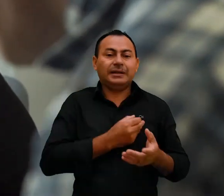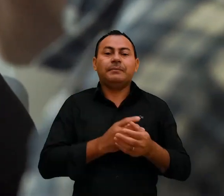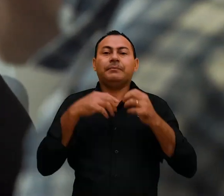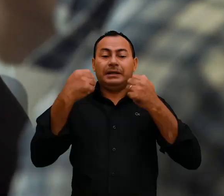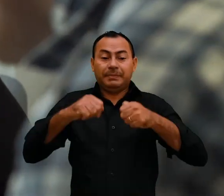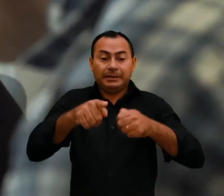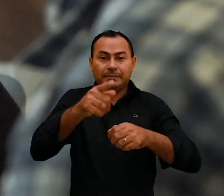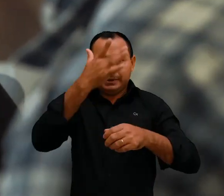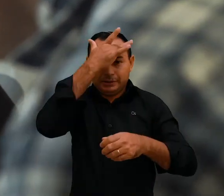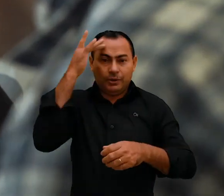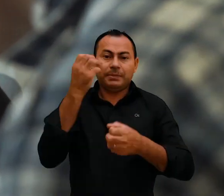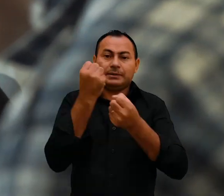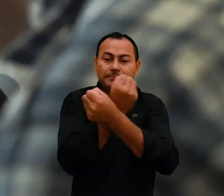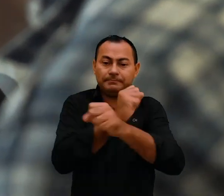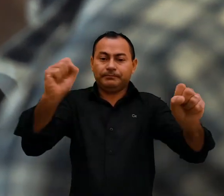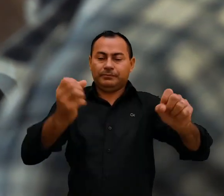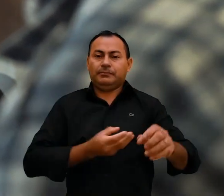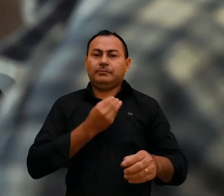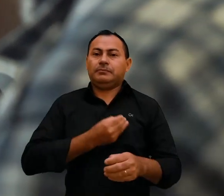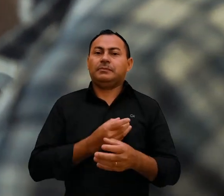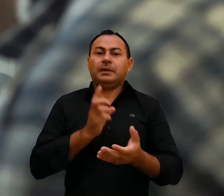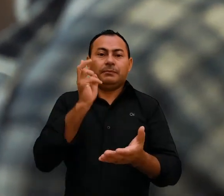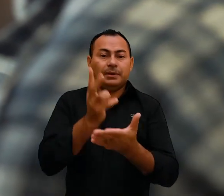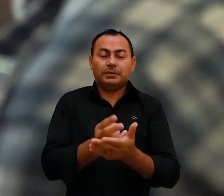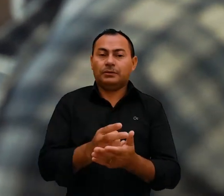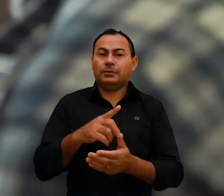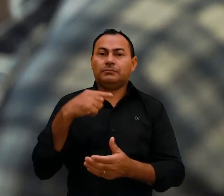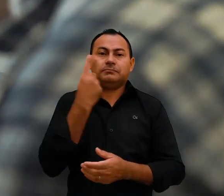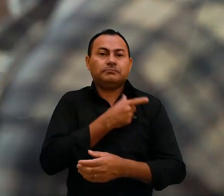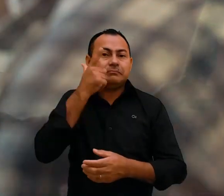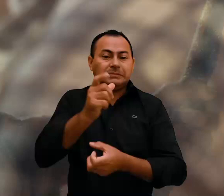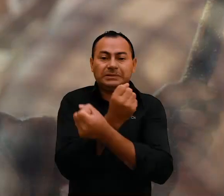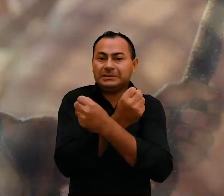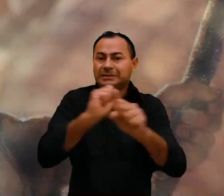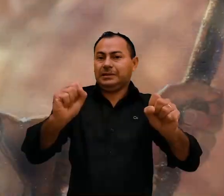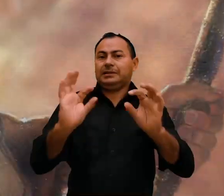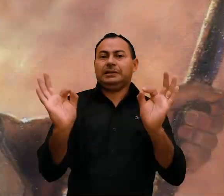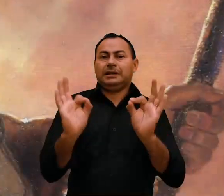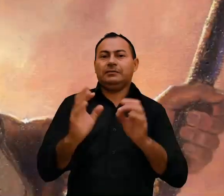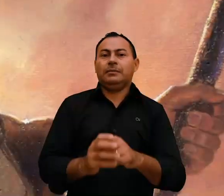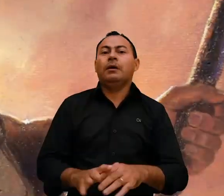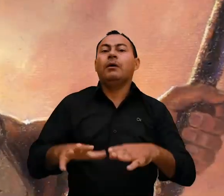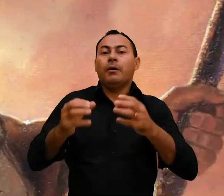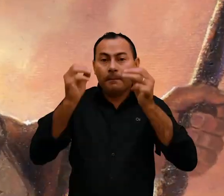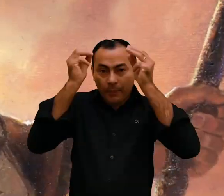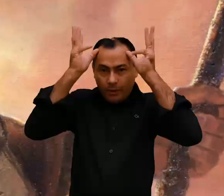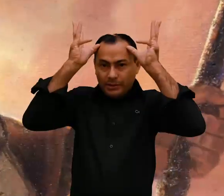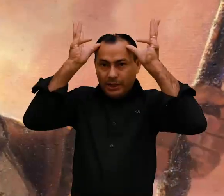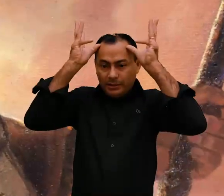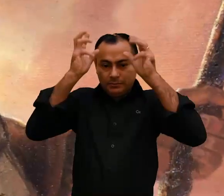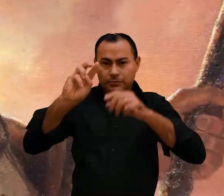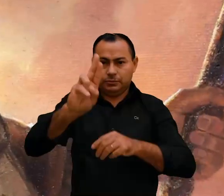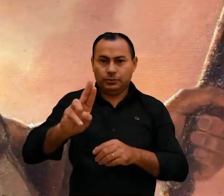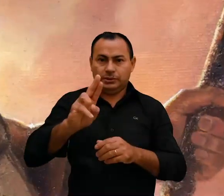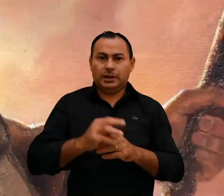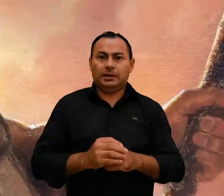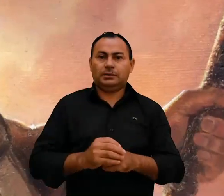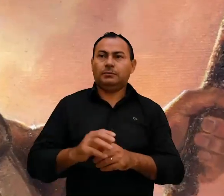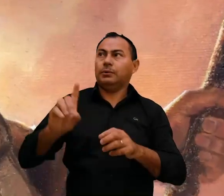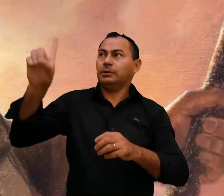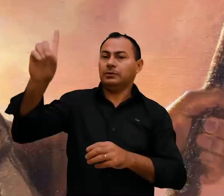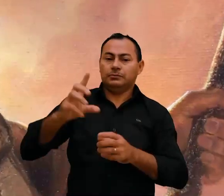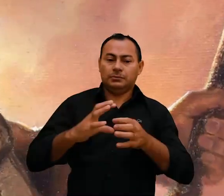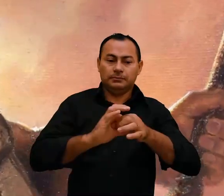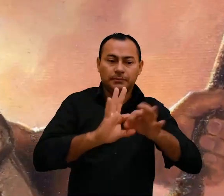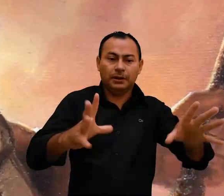libertação em sua vida temos que por nós mesmos não conseguimos libertar ninguém Quando Moisés foi usado por Deus